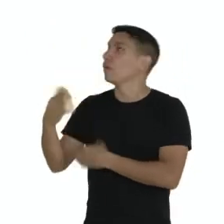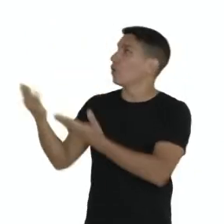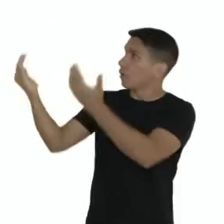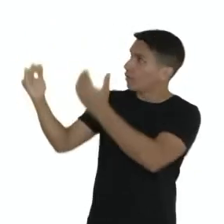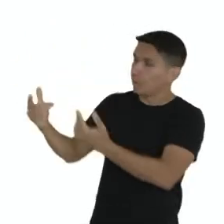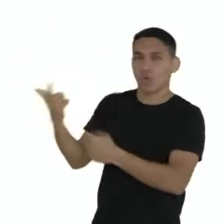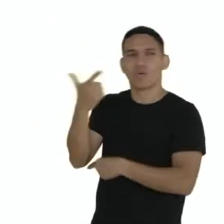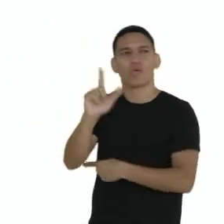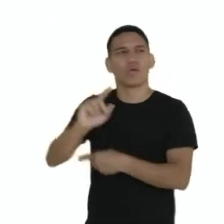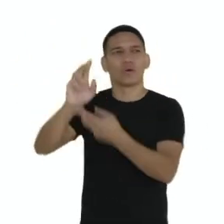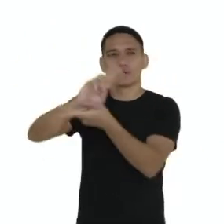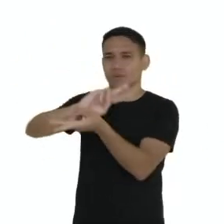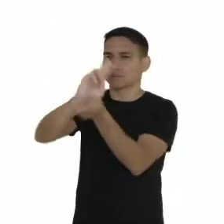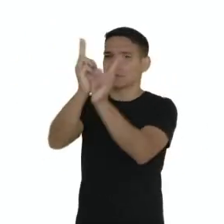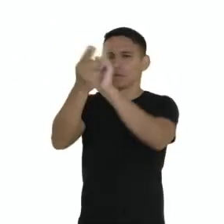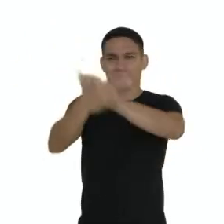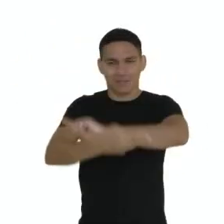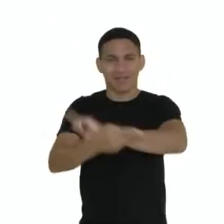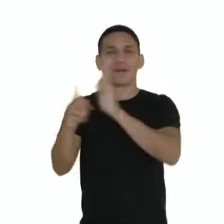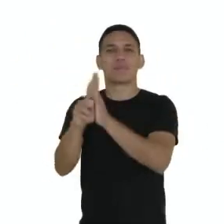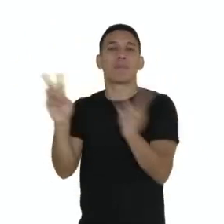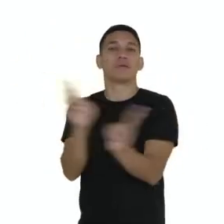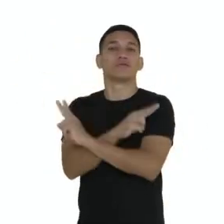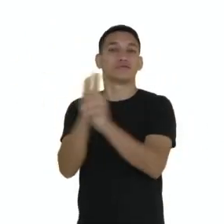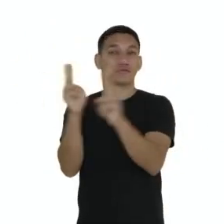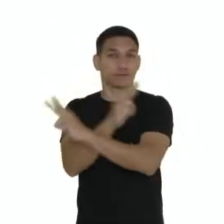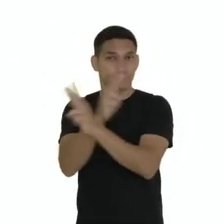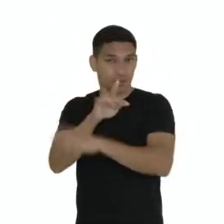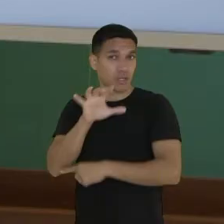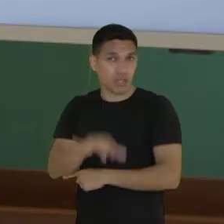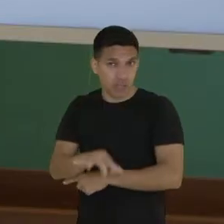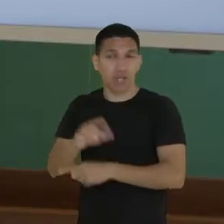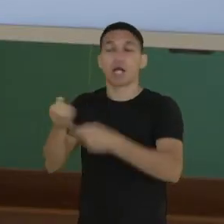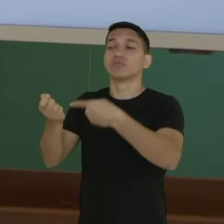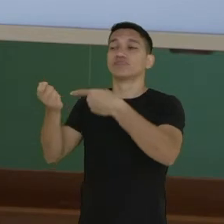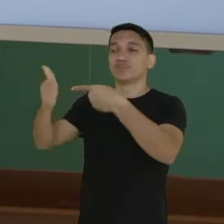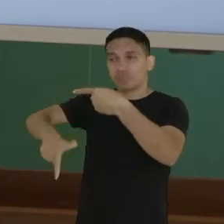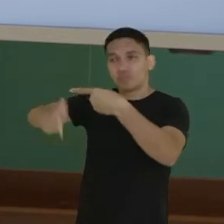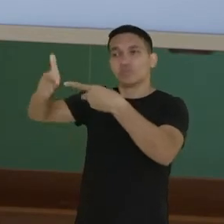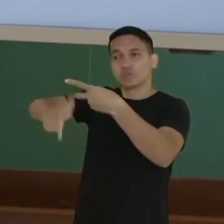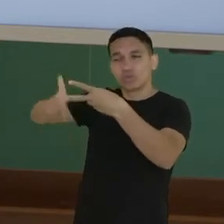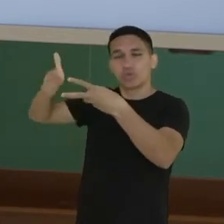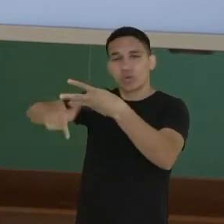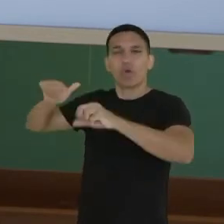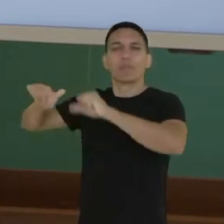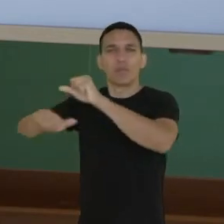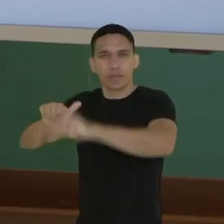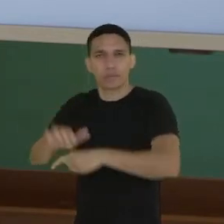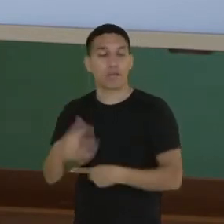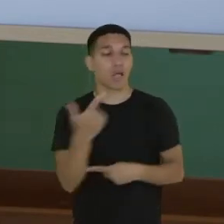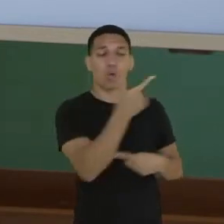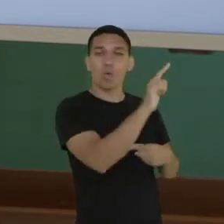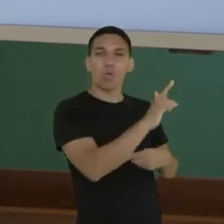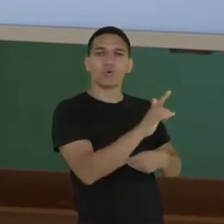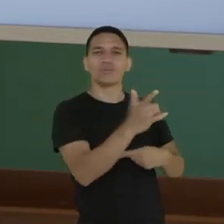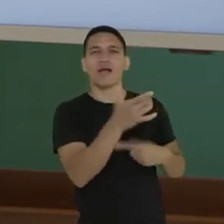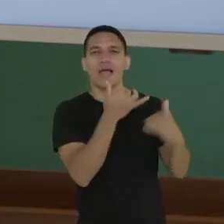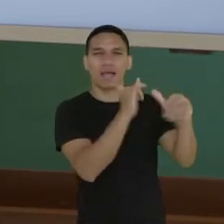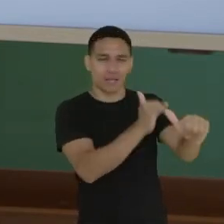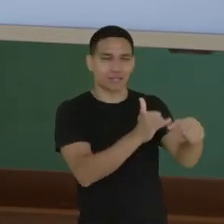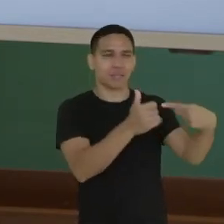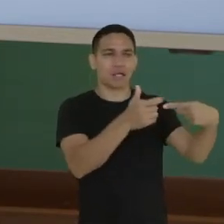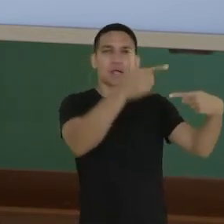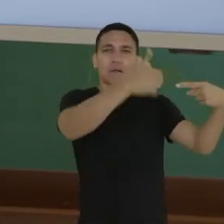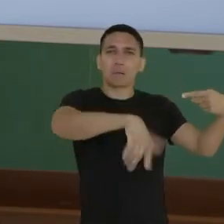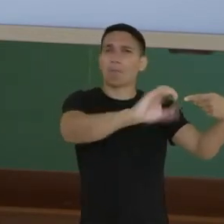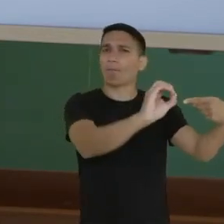uma hélice, então da ideia de energia eólica, que seria a parte de renováveis. E a não renovável, você pode analisar que tem, por exemplo, um carrinho aqui, né,